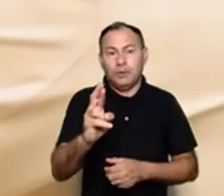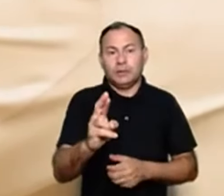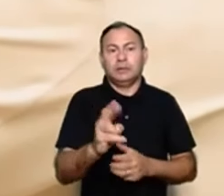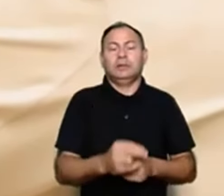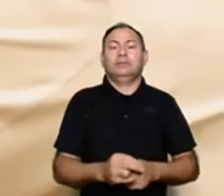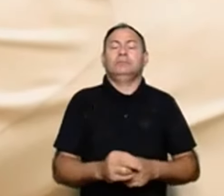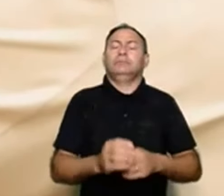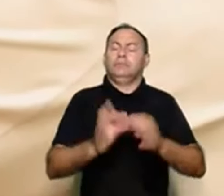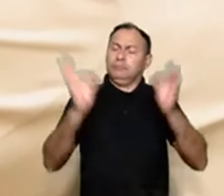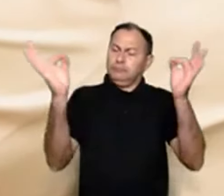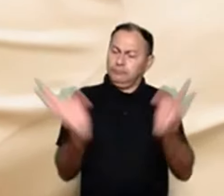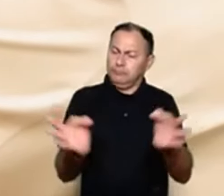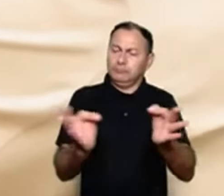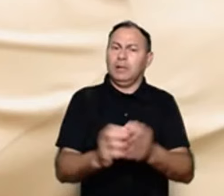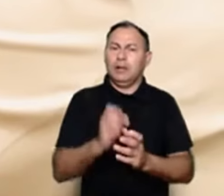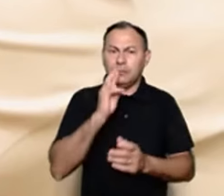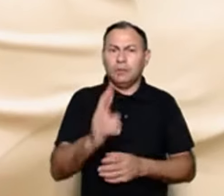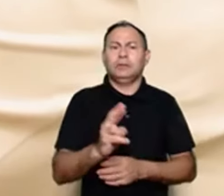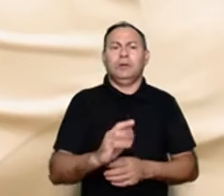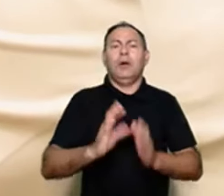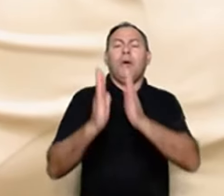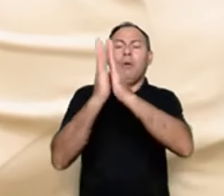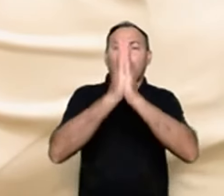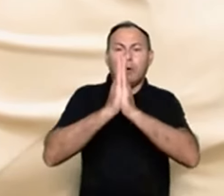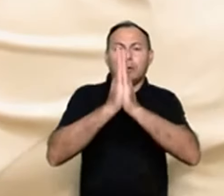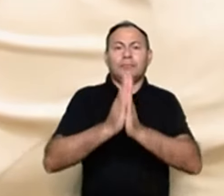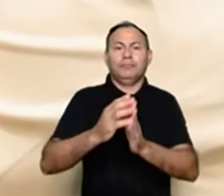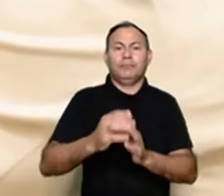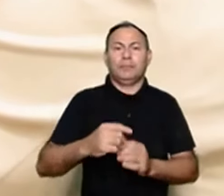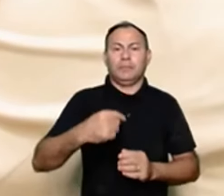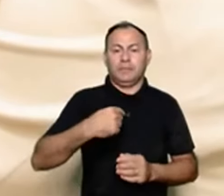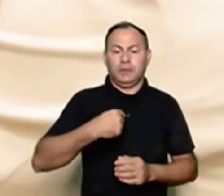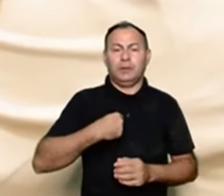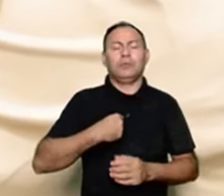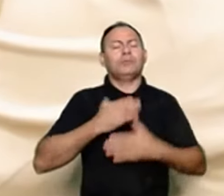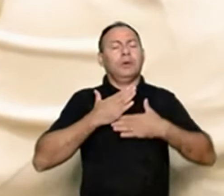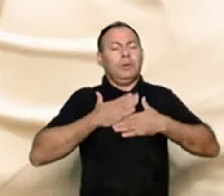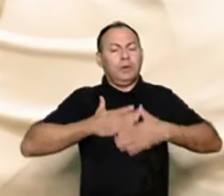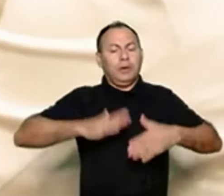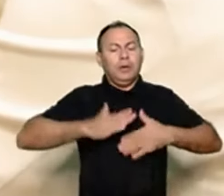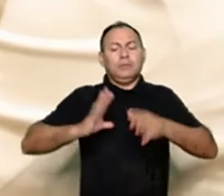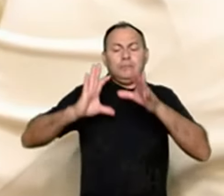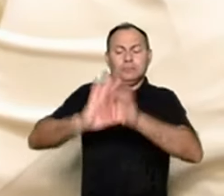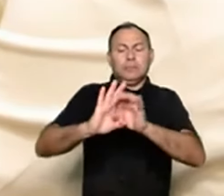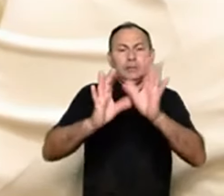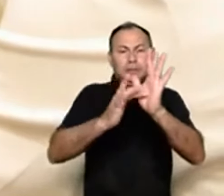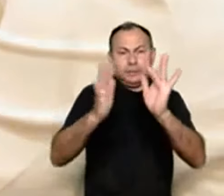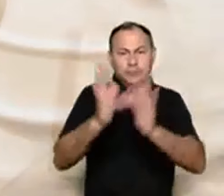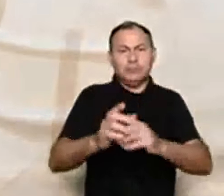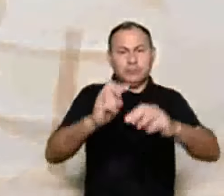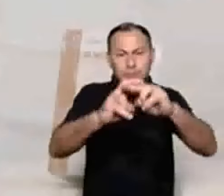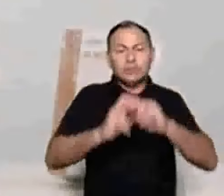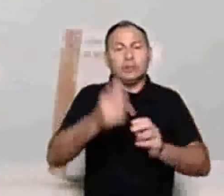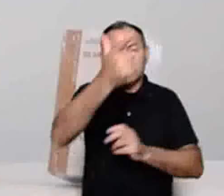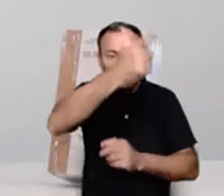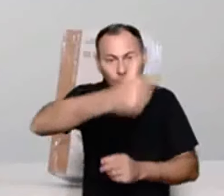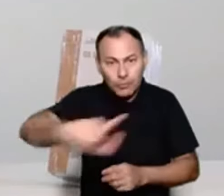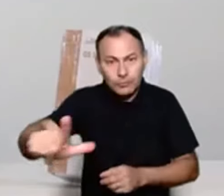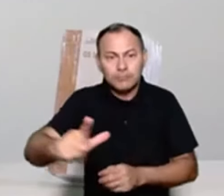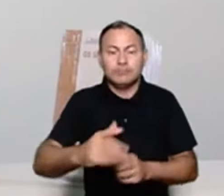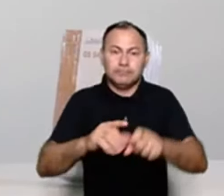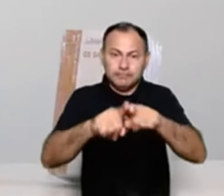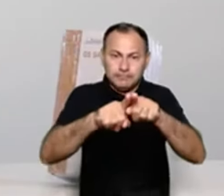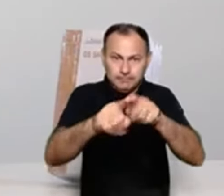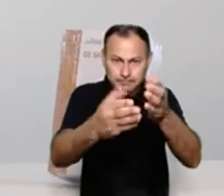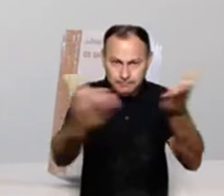resposta eficaz, uma resposta orante. Eu sou conformado a Jesus Cristo. Por isso, mais uma vez,